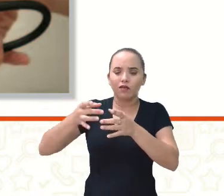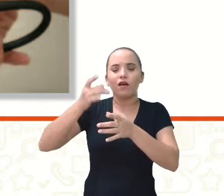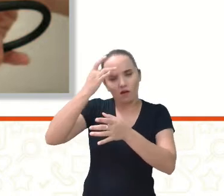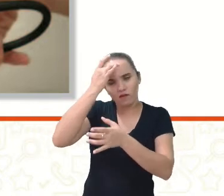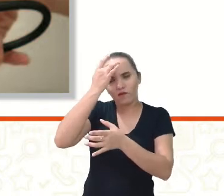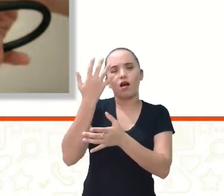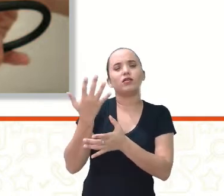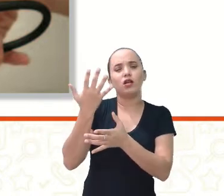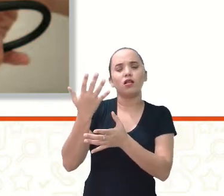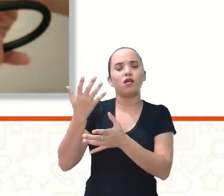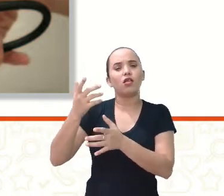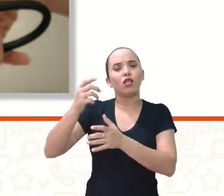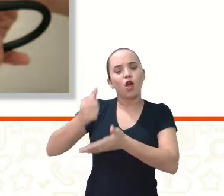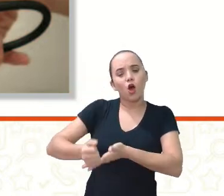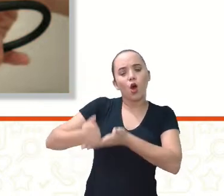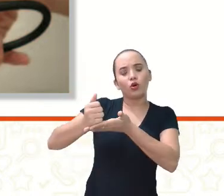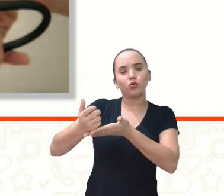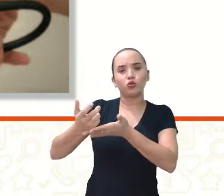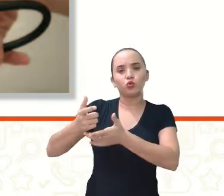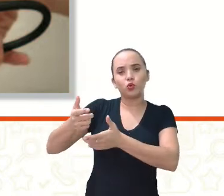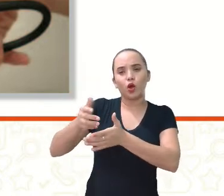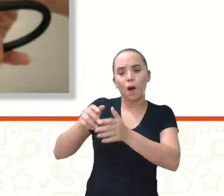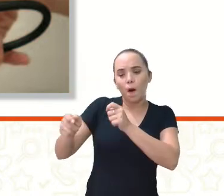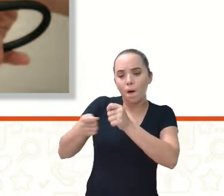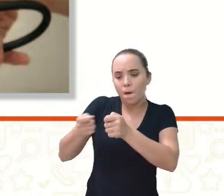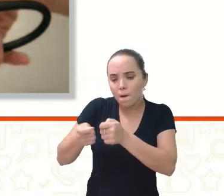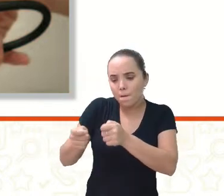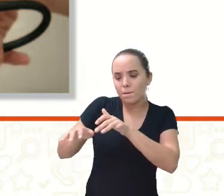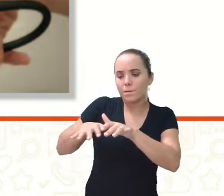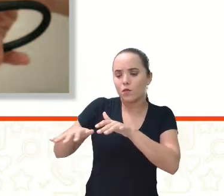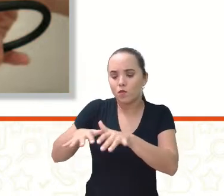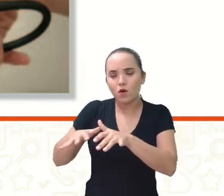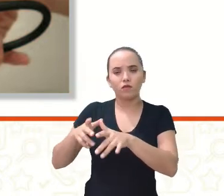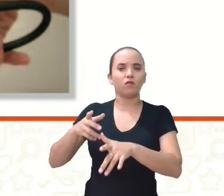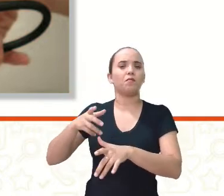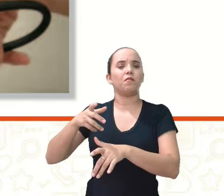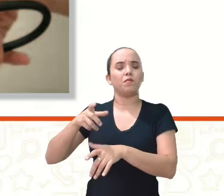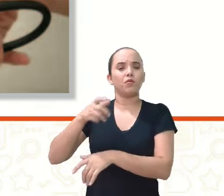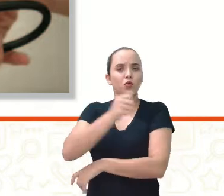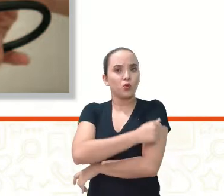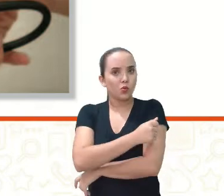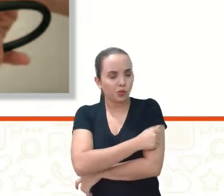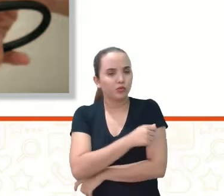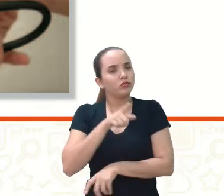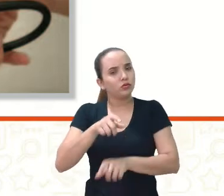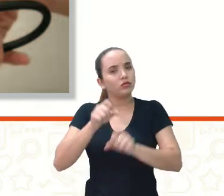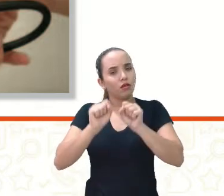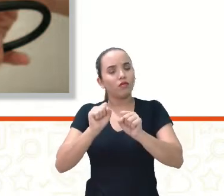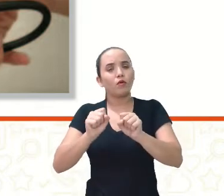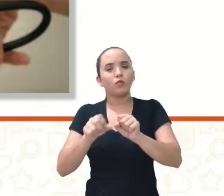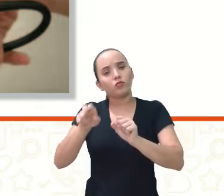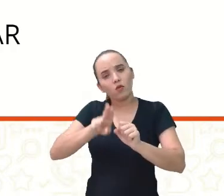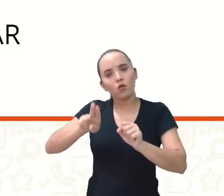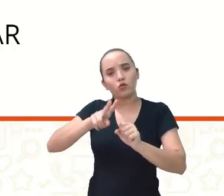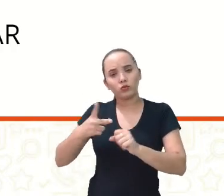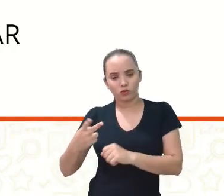facilitar esse movimento pelo estudante e assim ele vai poder recortar.